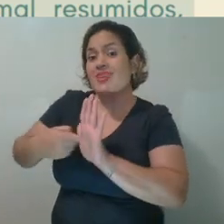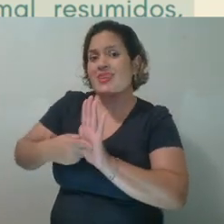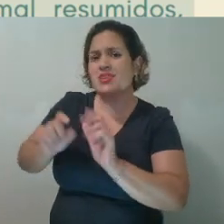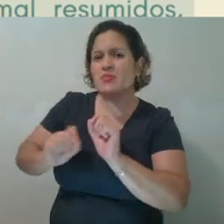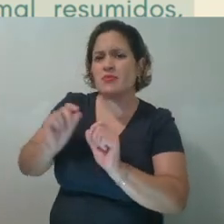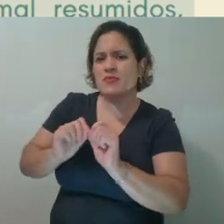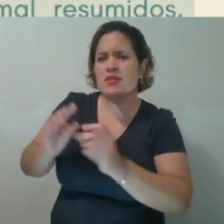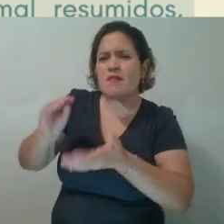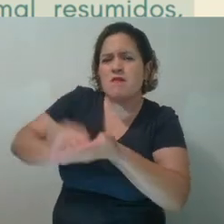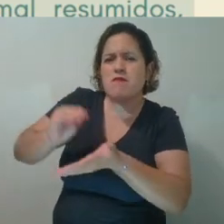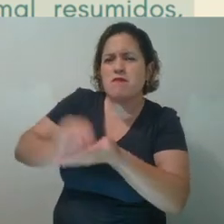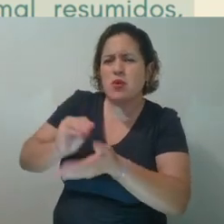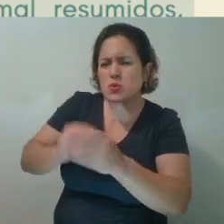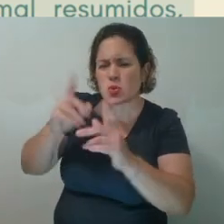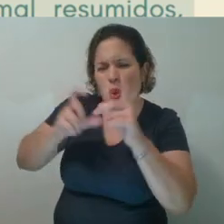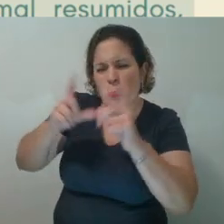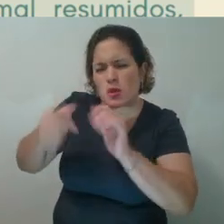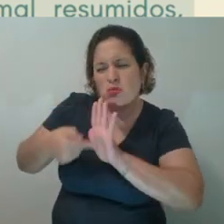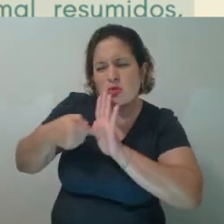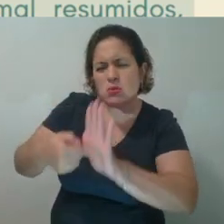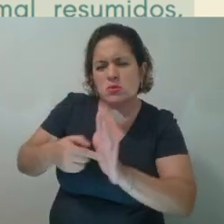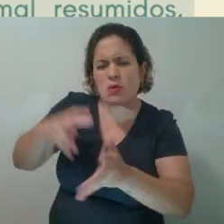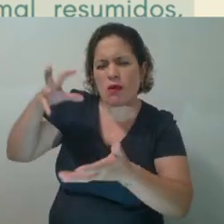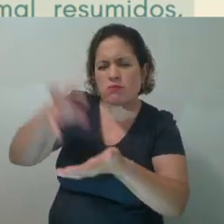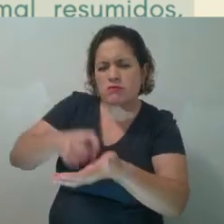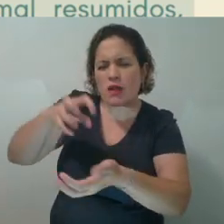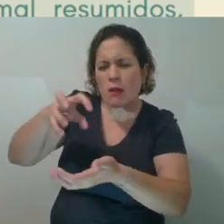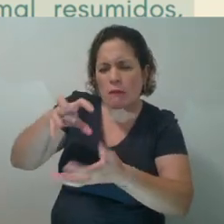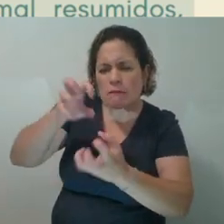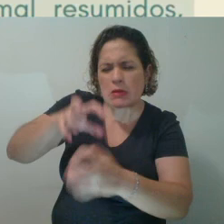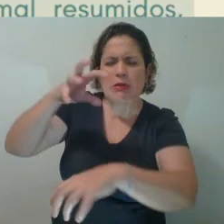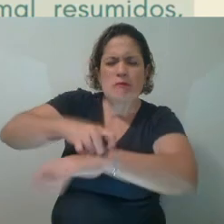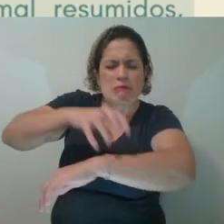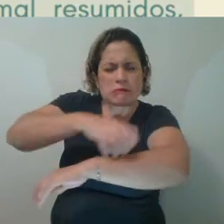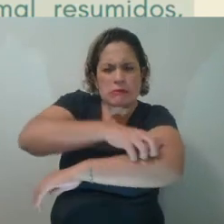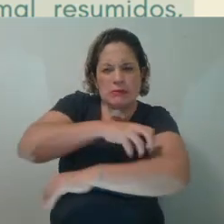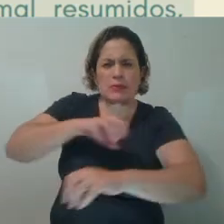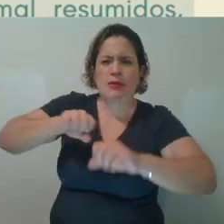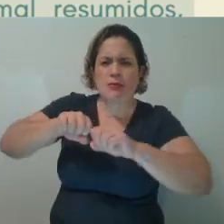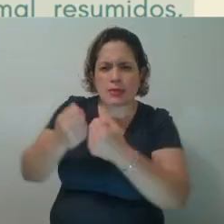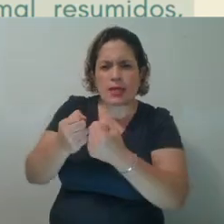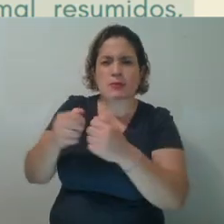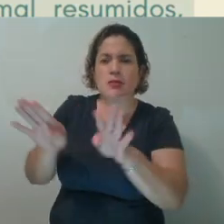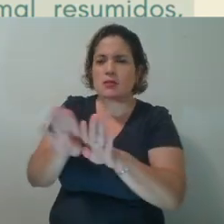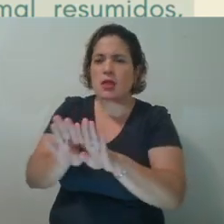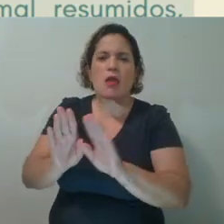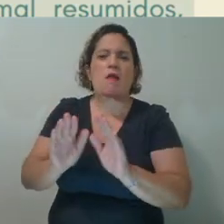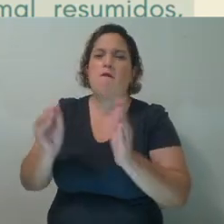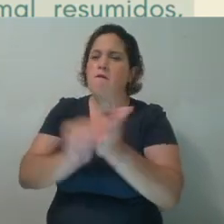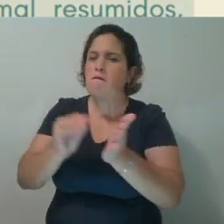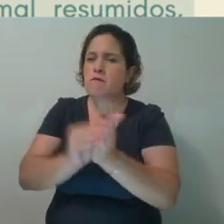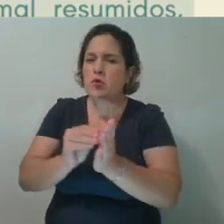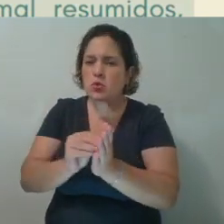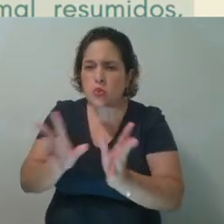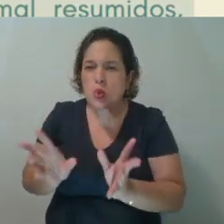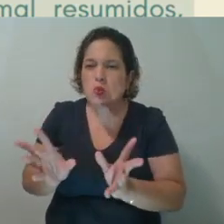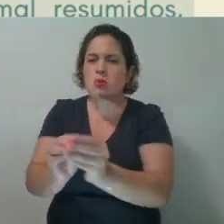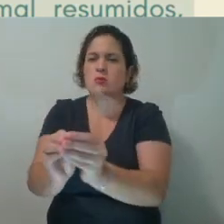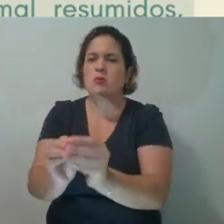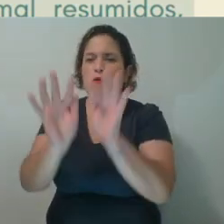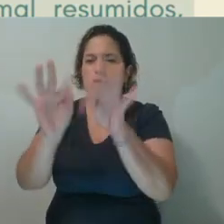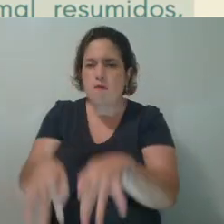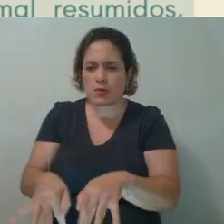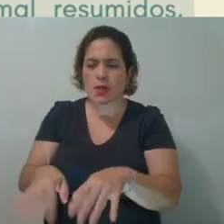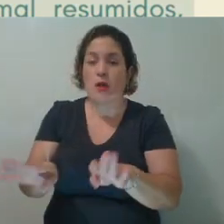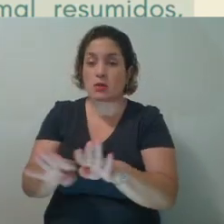mais imagens para ajudar a mostrar as lesões, a ausência de uma conclusão clara no final do artigo, os resultados